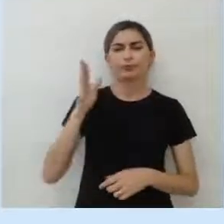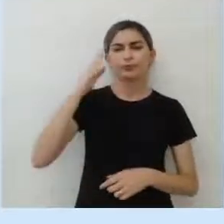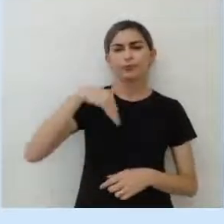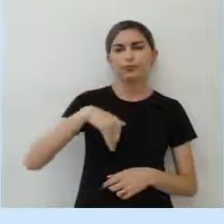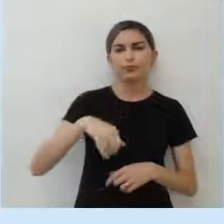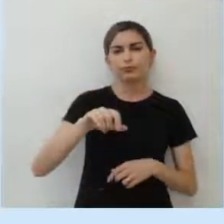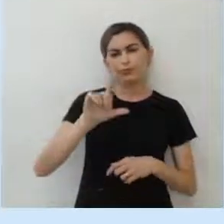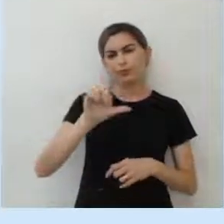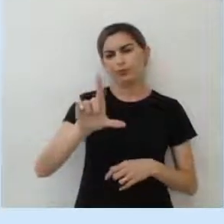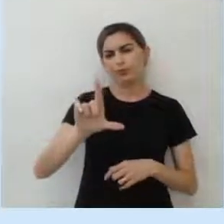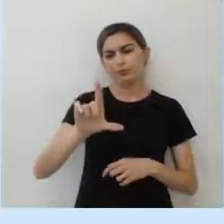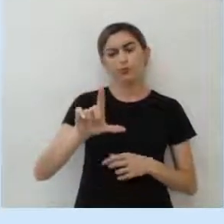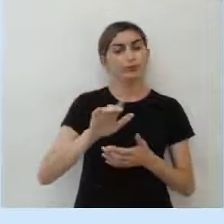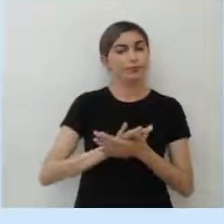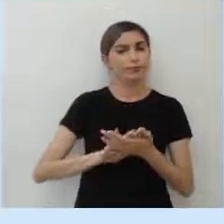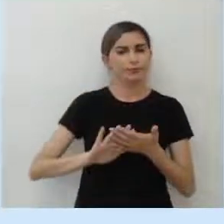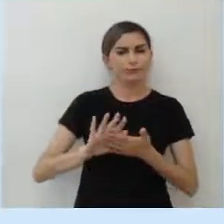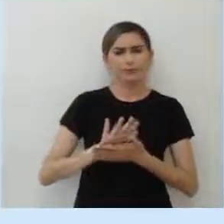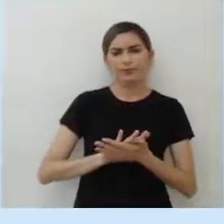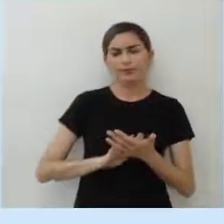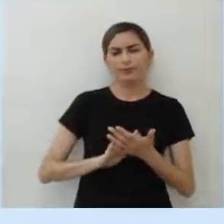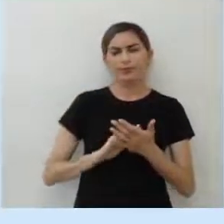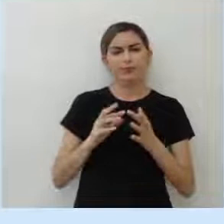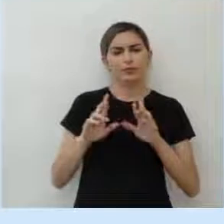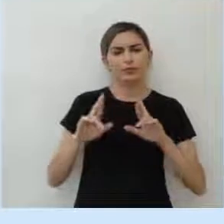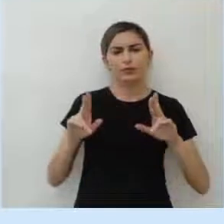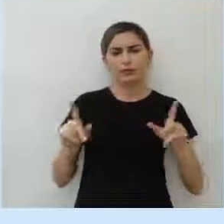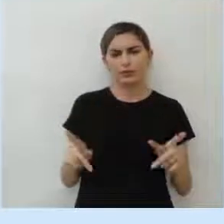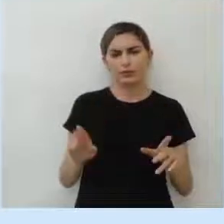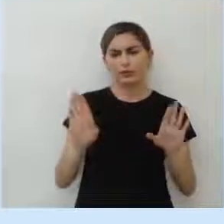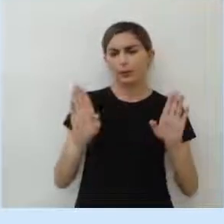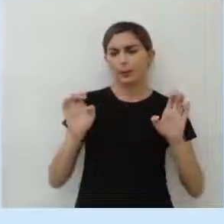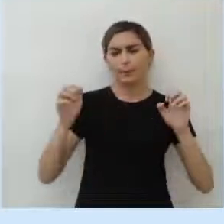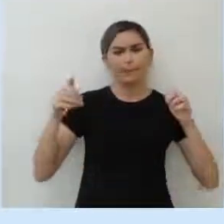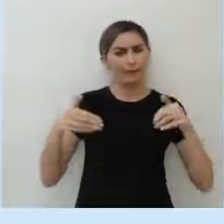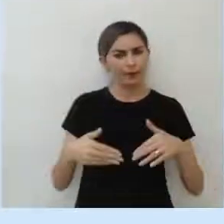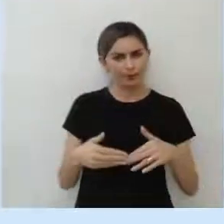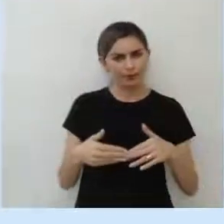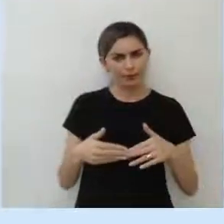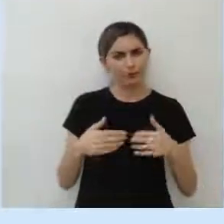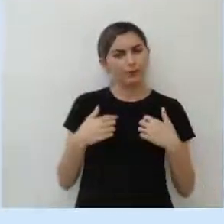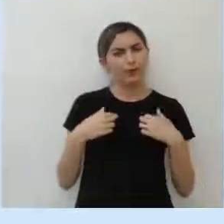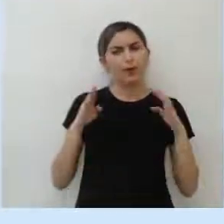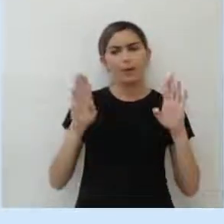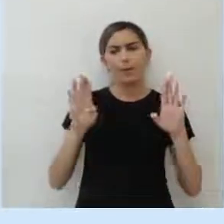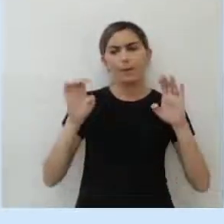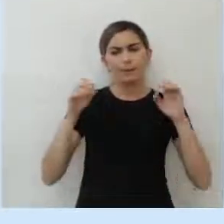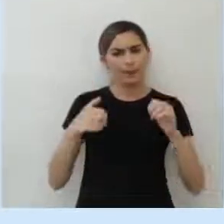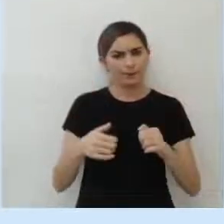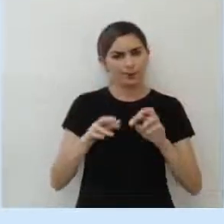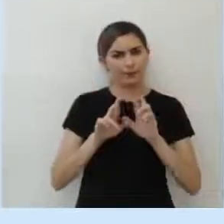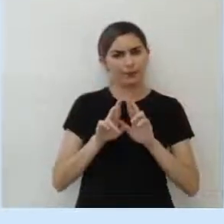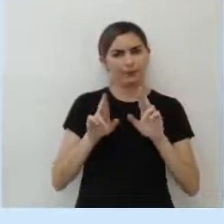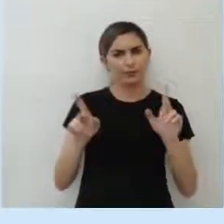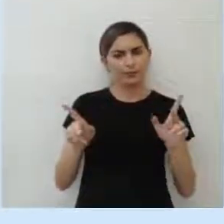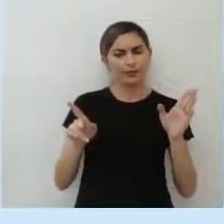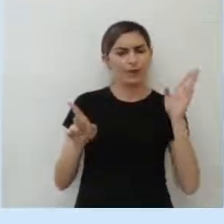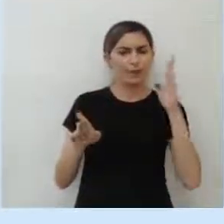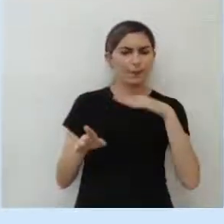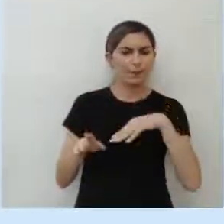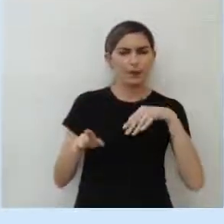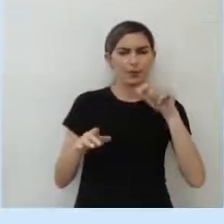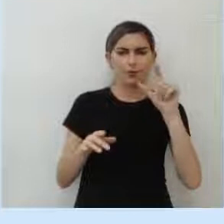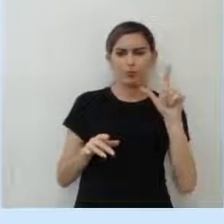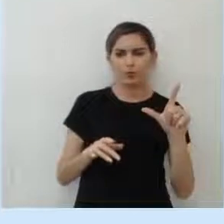L, gente, é nada mais nada menos que o oposto de bem, certo? É o contrário de bem. Então, mal com L, se